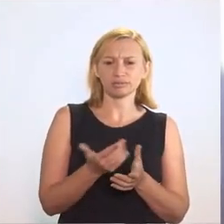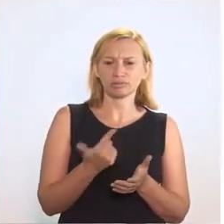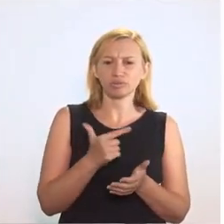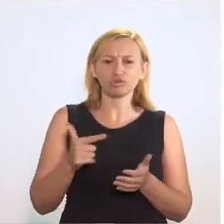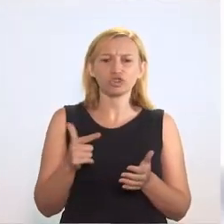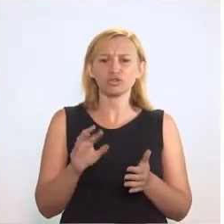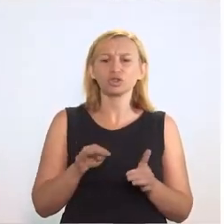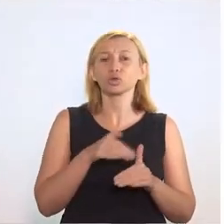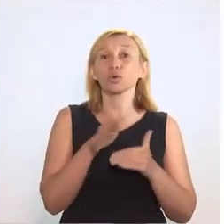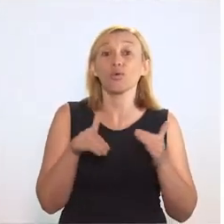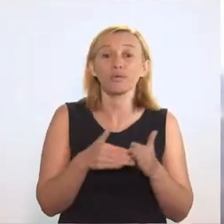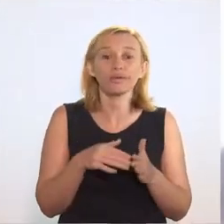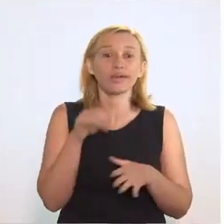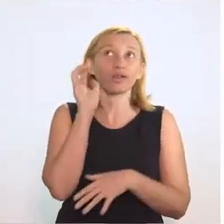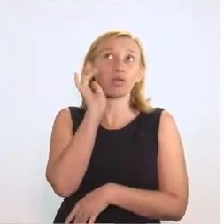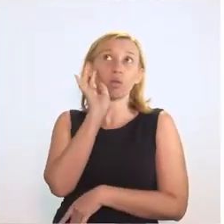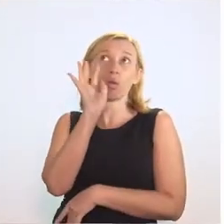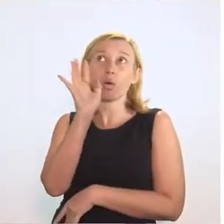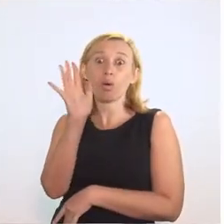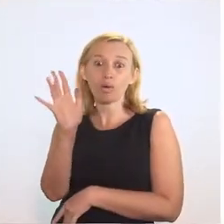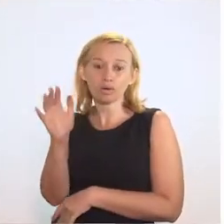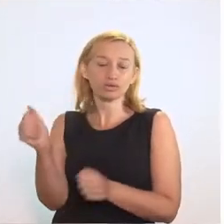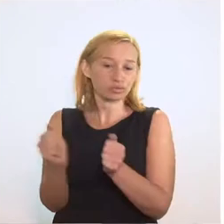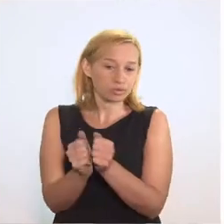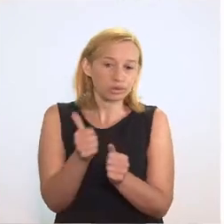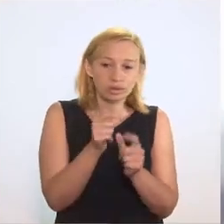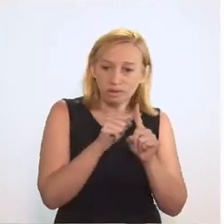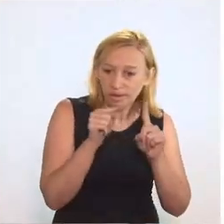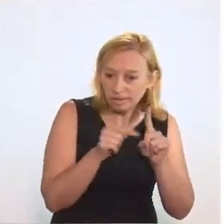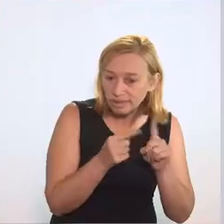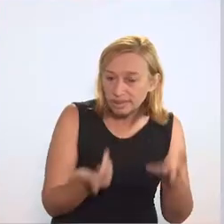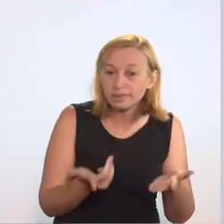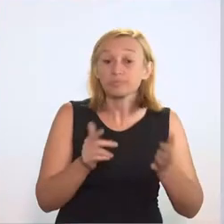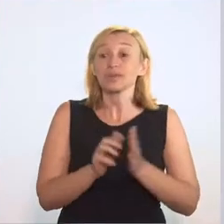todo aquele conto de fadas narrado junto à gravidez.